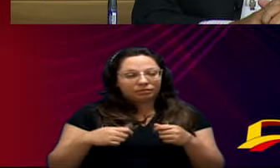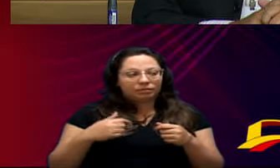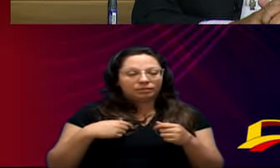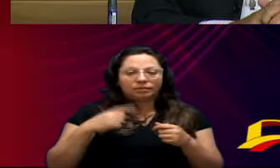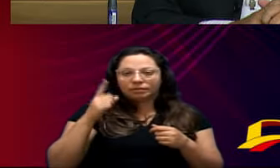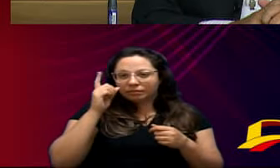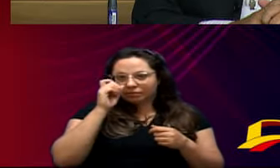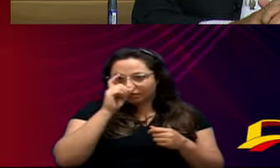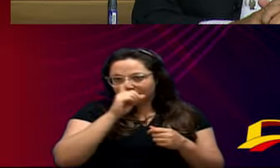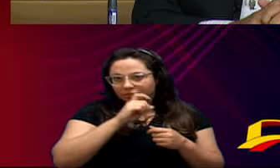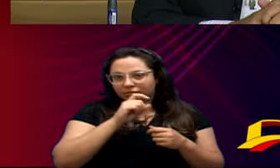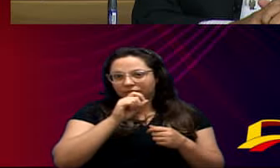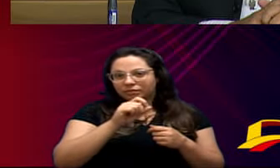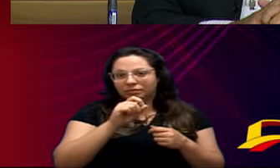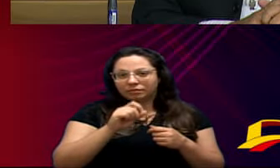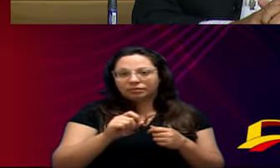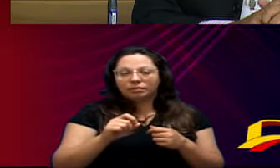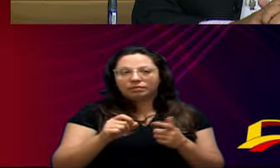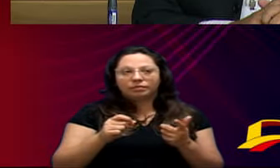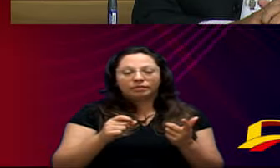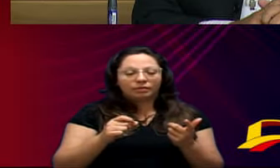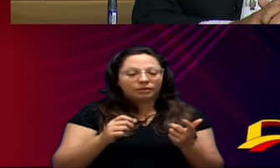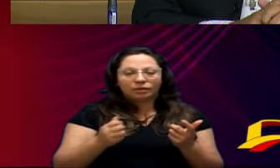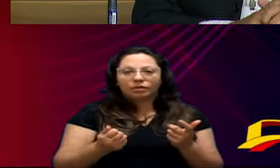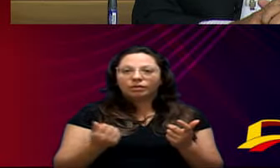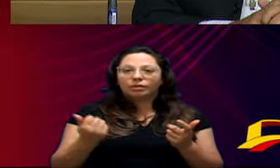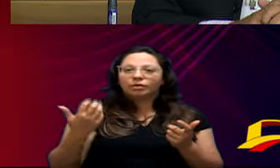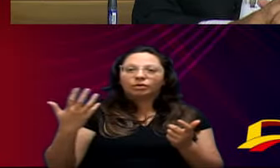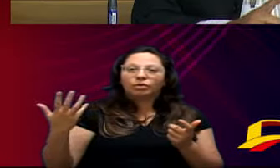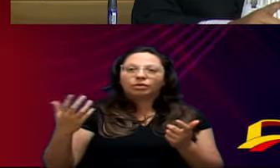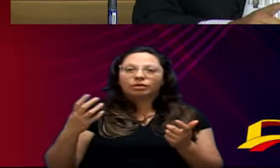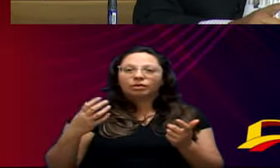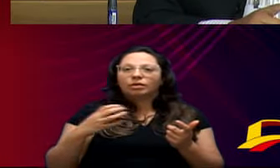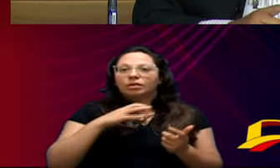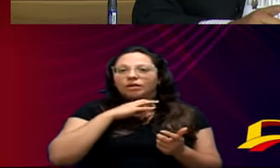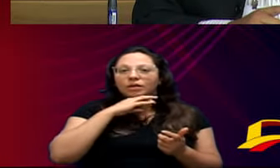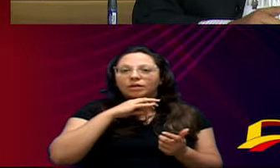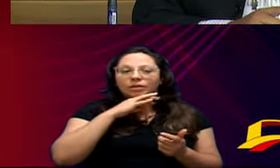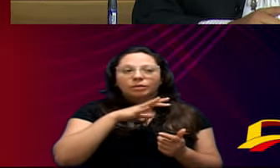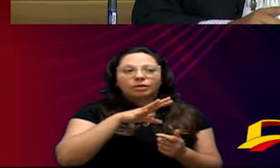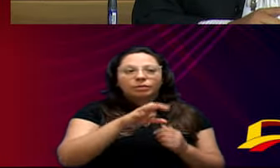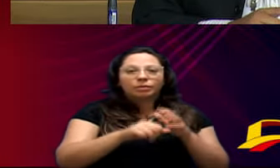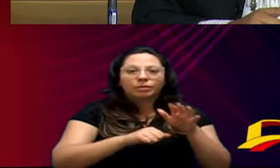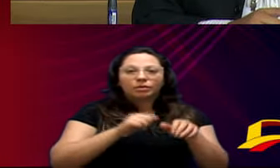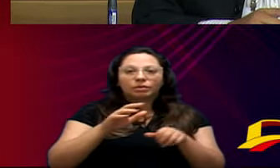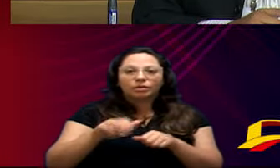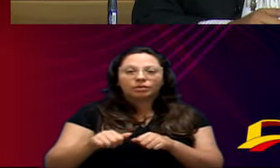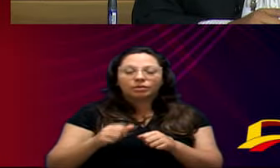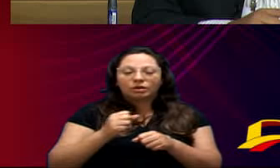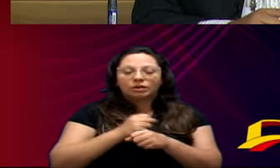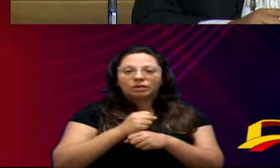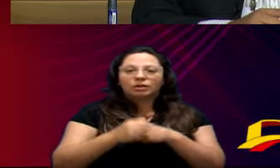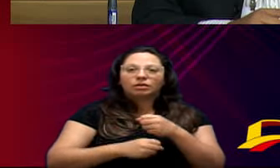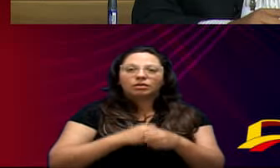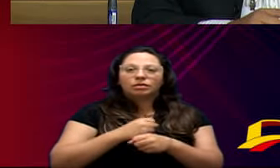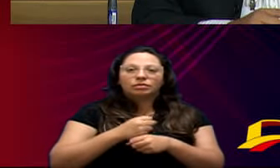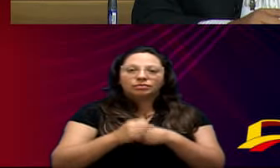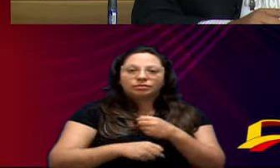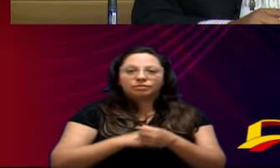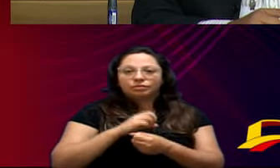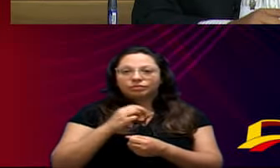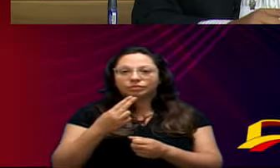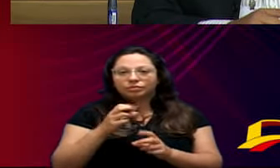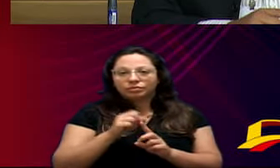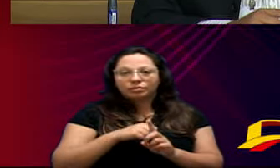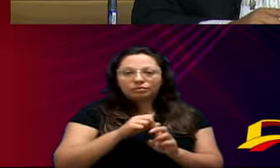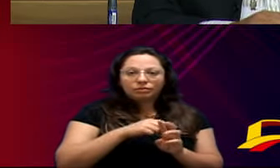dificuldade de ter uma estatística de quantos animaizinhos estão sendo recolhidos todos os anos ou mensal